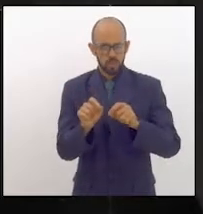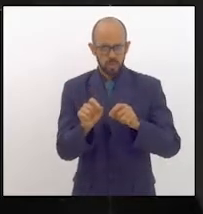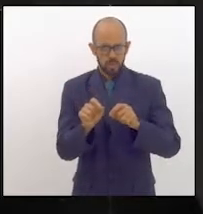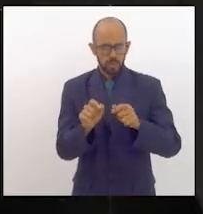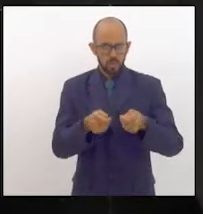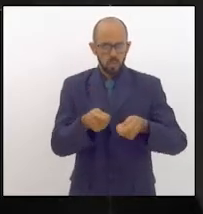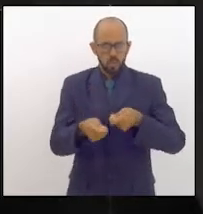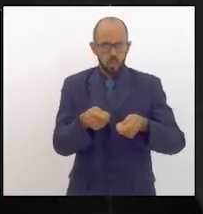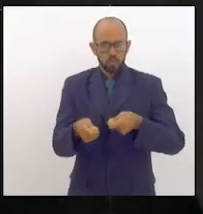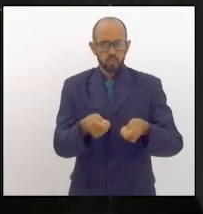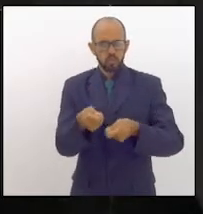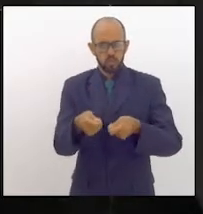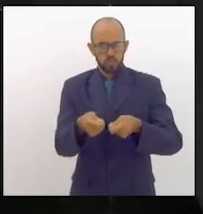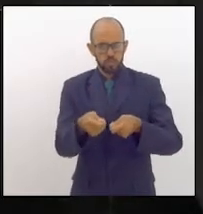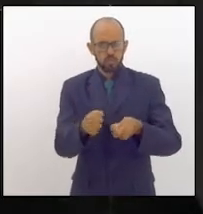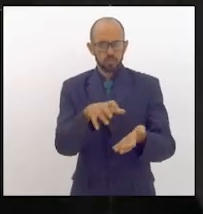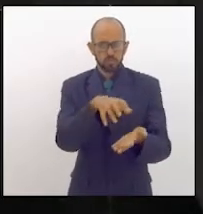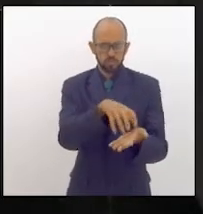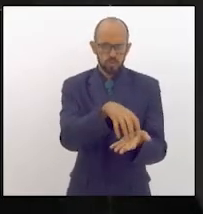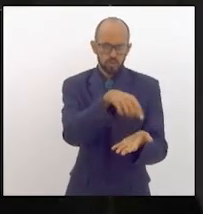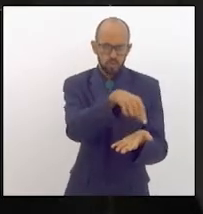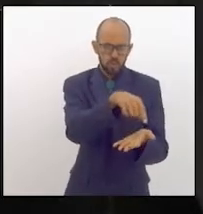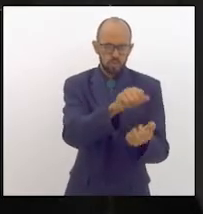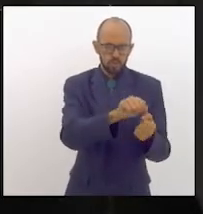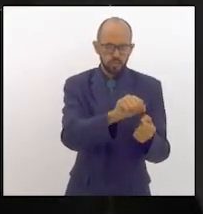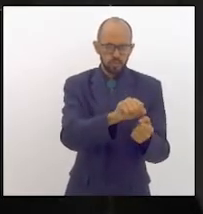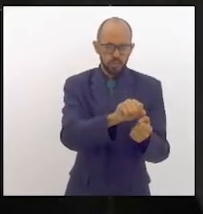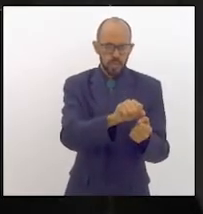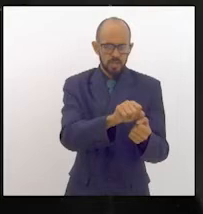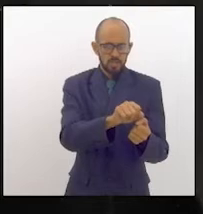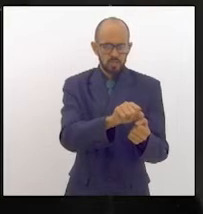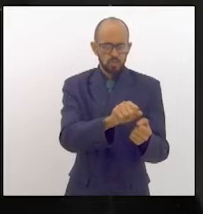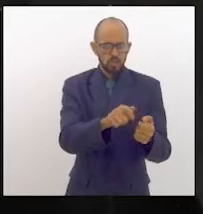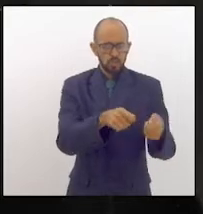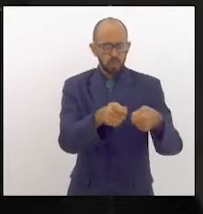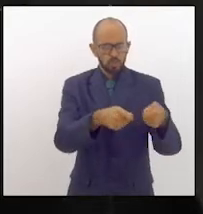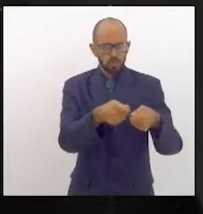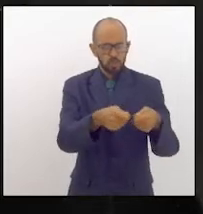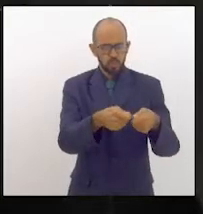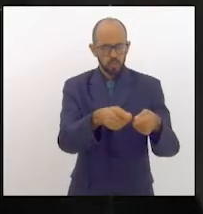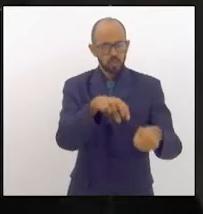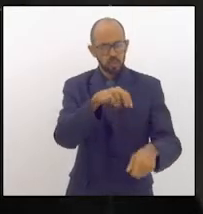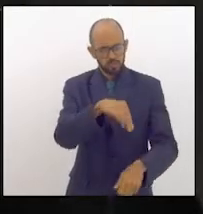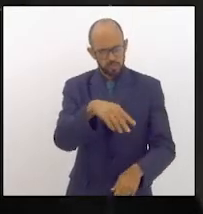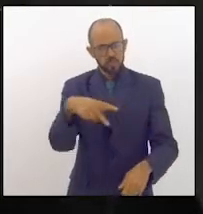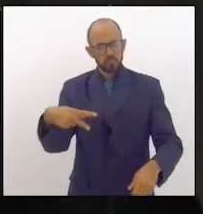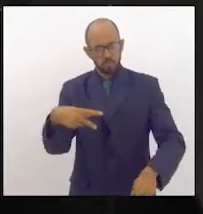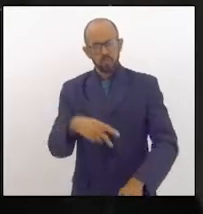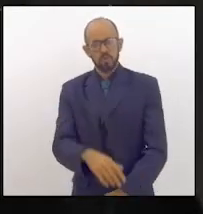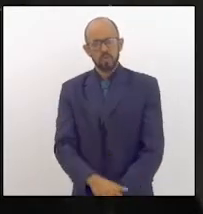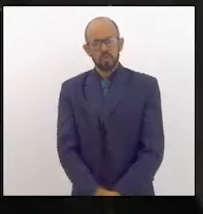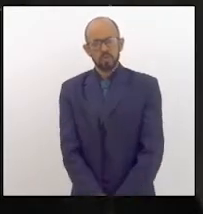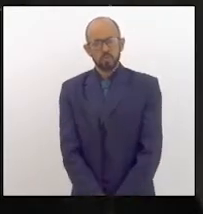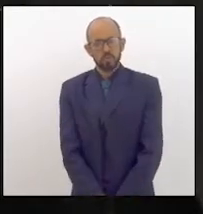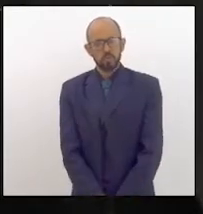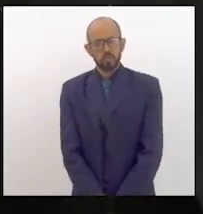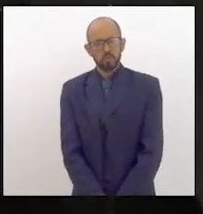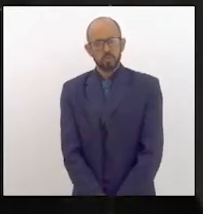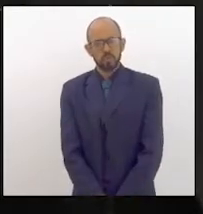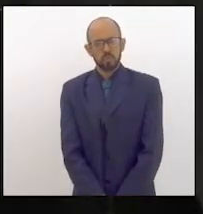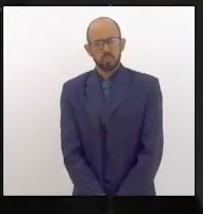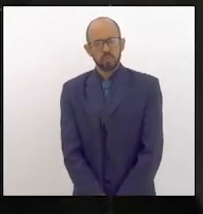por parte do órgão que faz o controle externo das polícias eu me refiro ao Ministério Público e não acabe mesmo